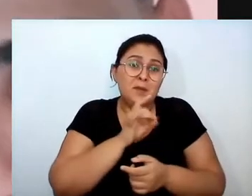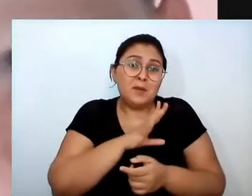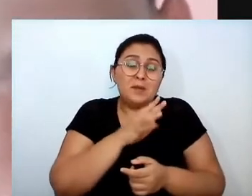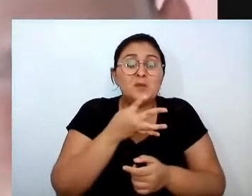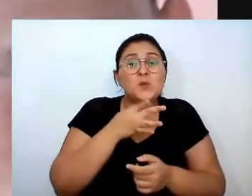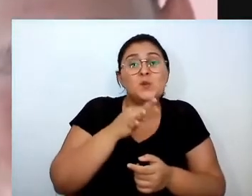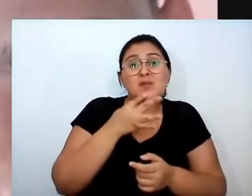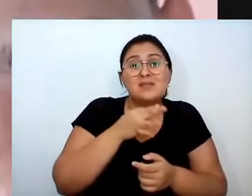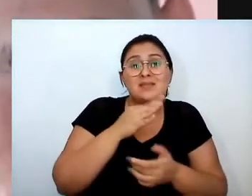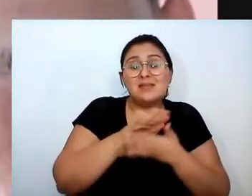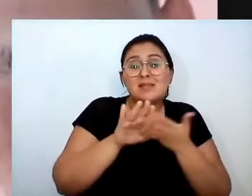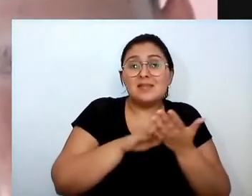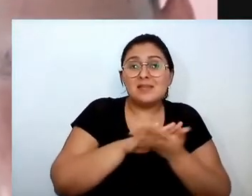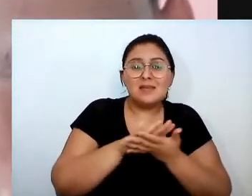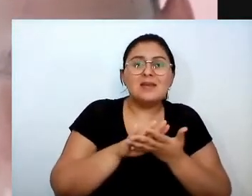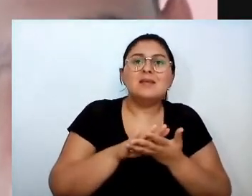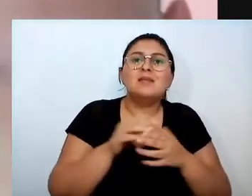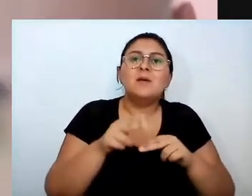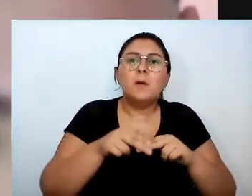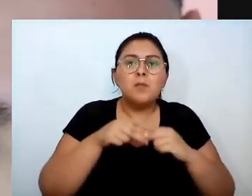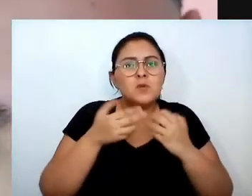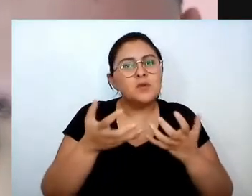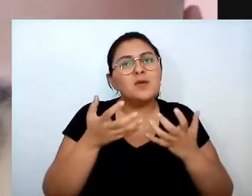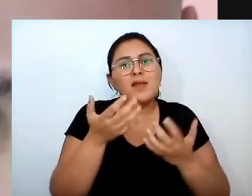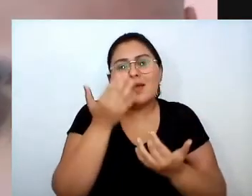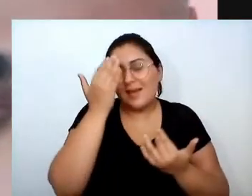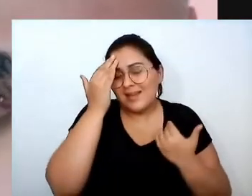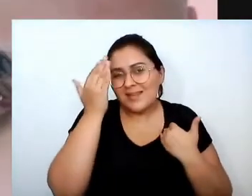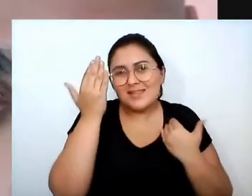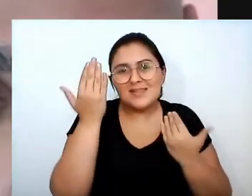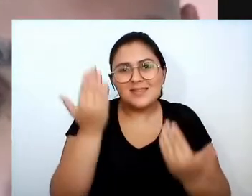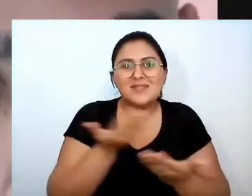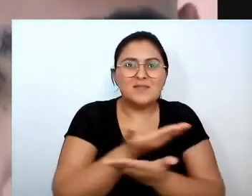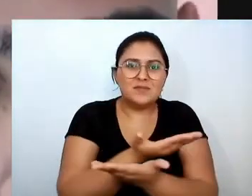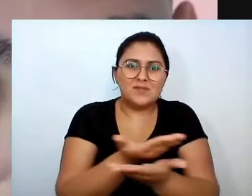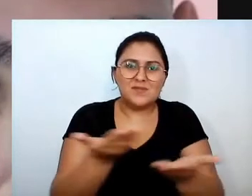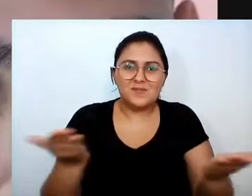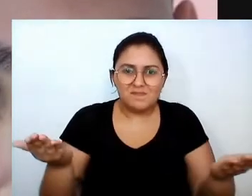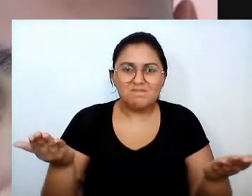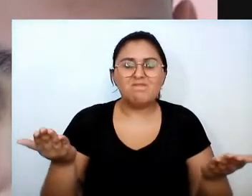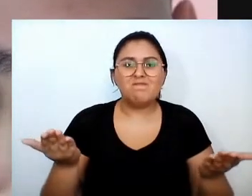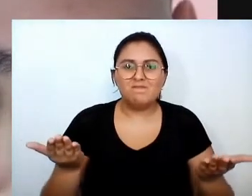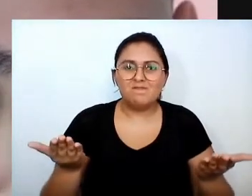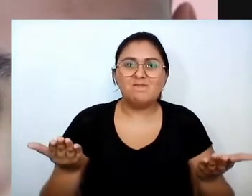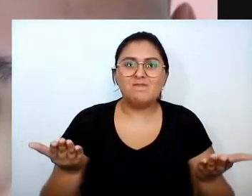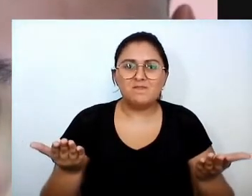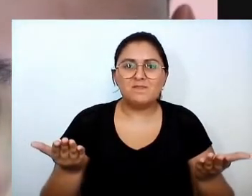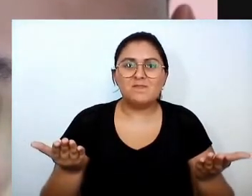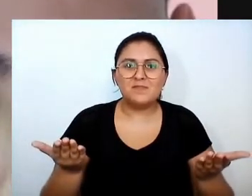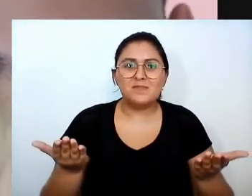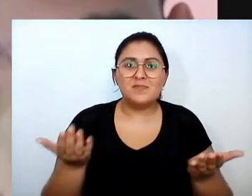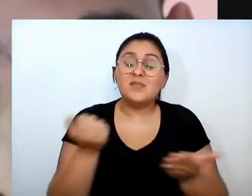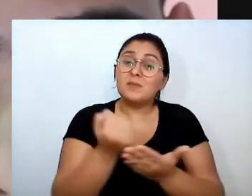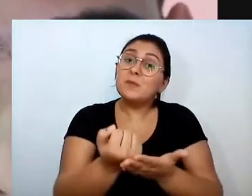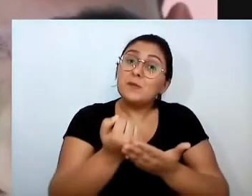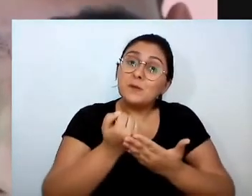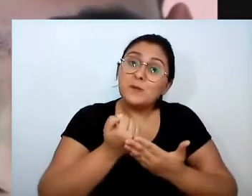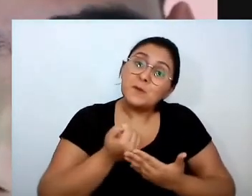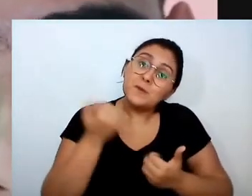atrás, porque eu não conhecia até então. Então, agradecer a Sim, tudo, né, que vem me acontecendo, a